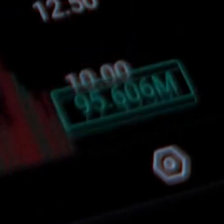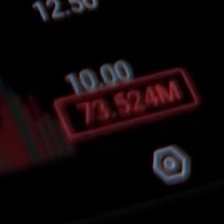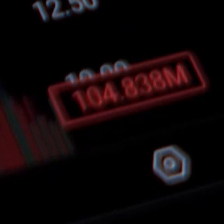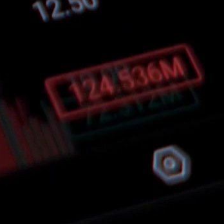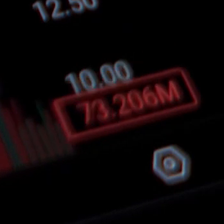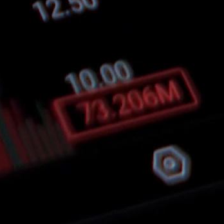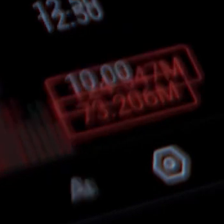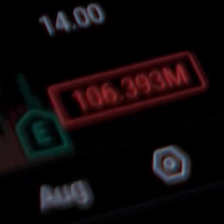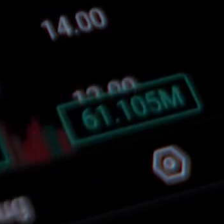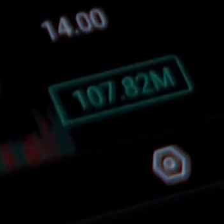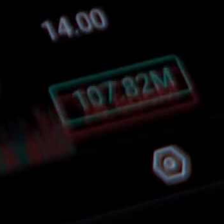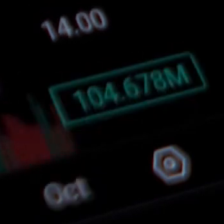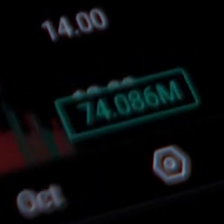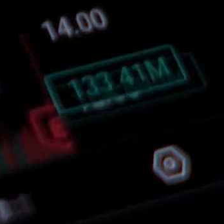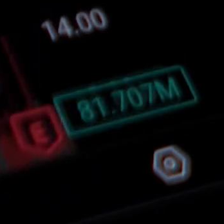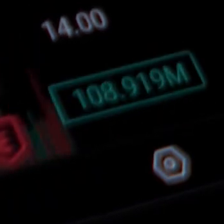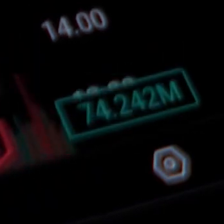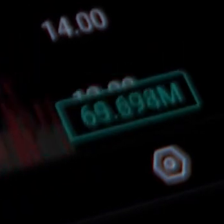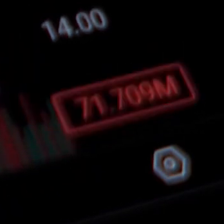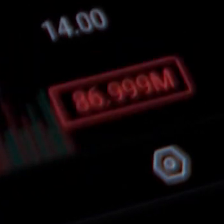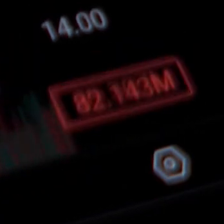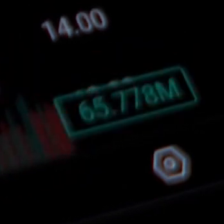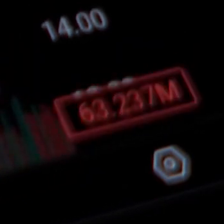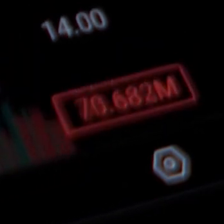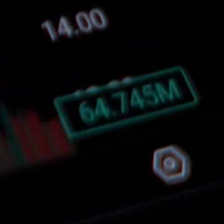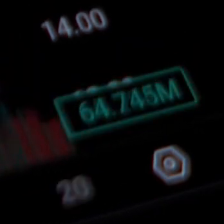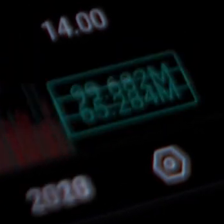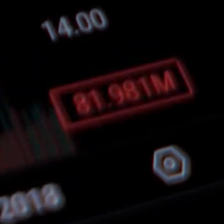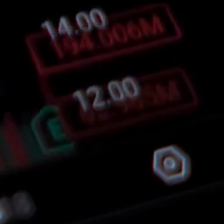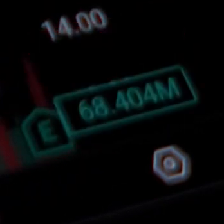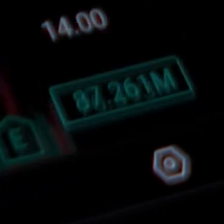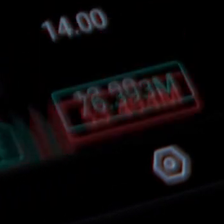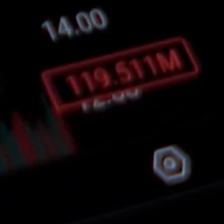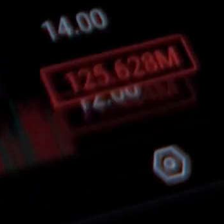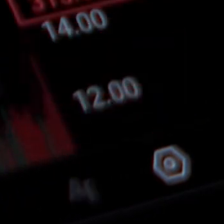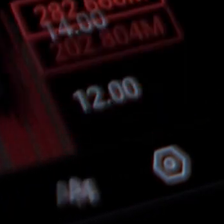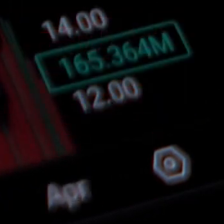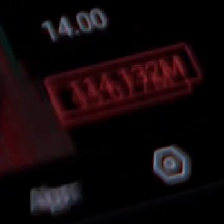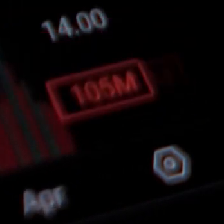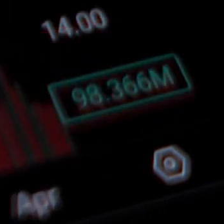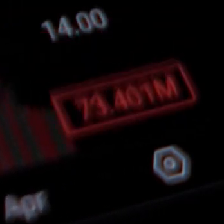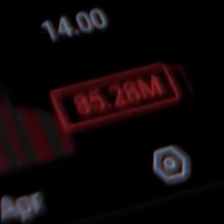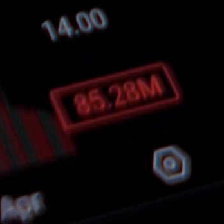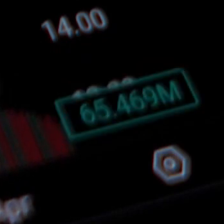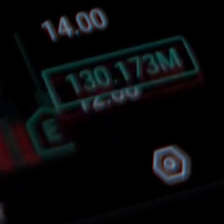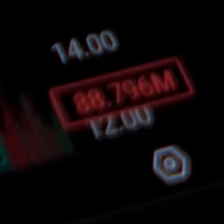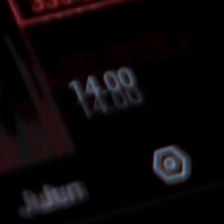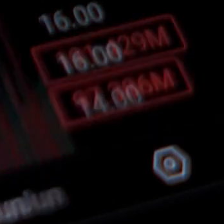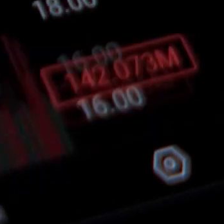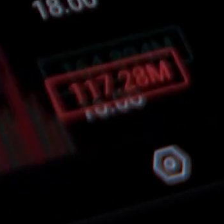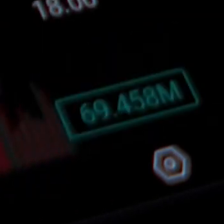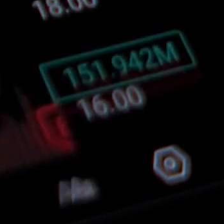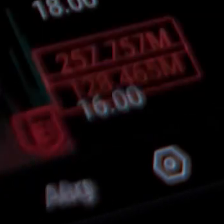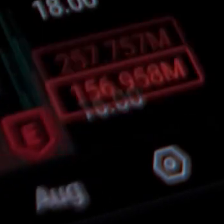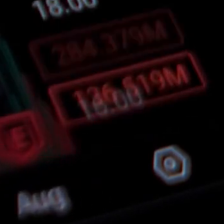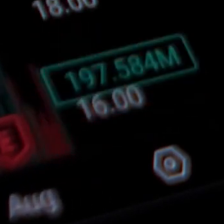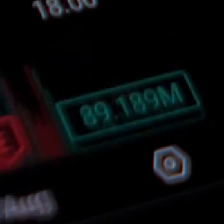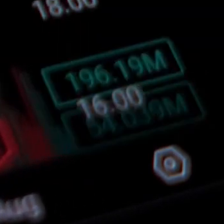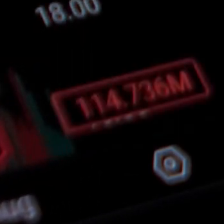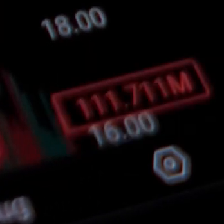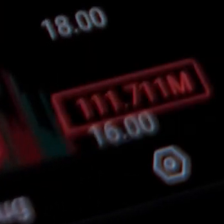falar muito da questão de segurança de dados, de novo, não é minha área. O que eu posso falar é da gestão financeira. E